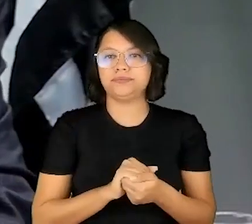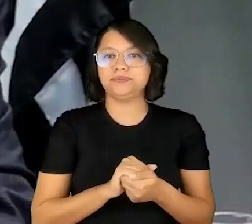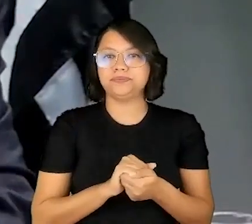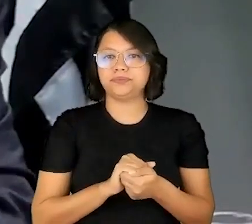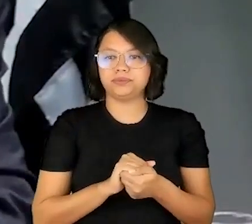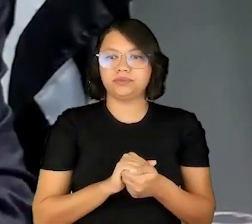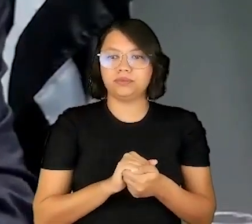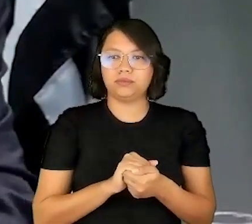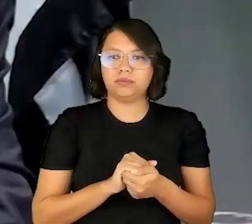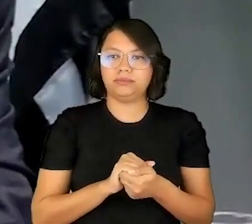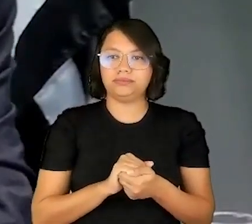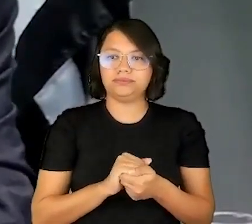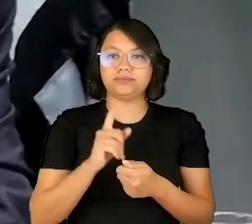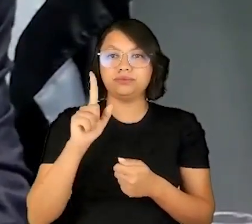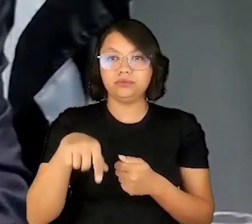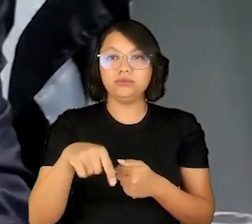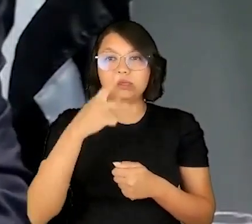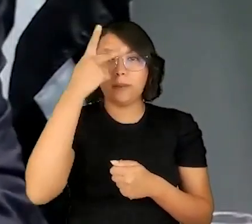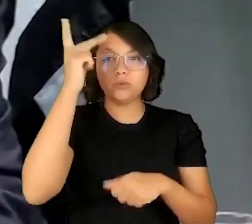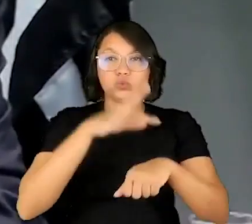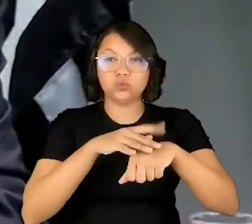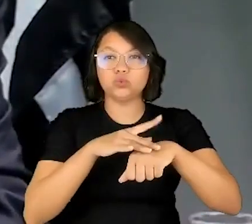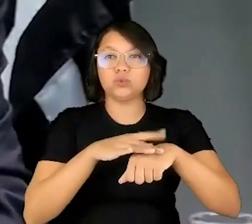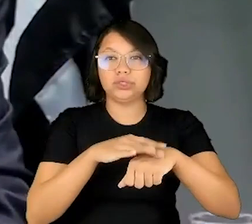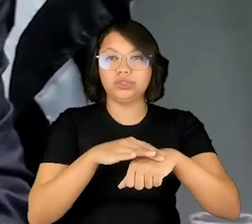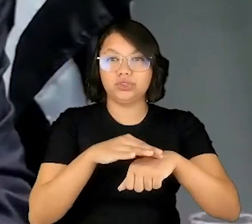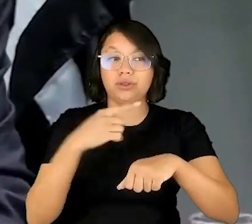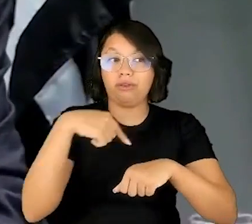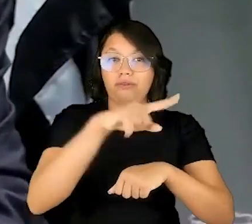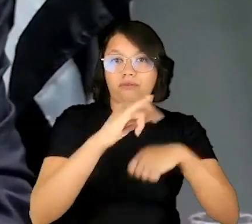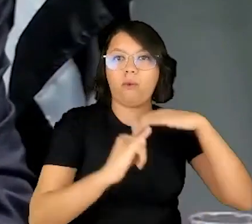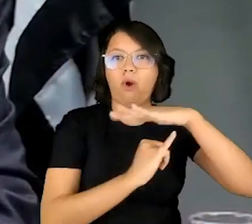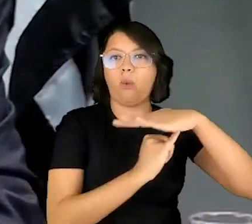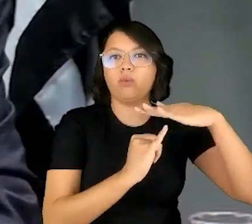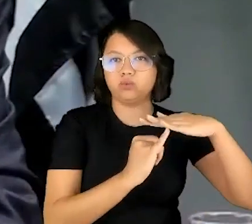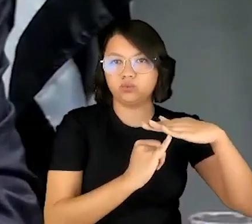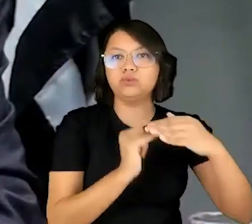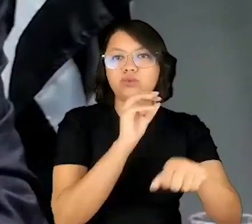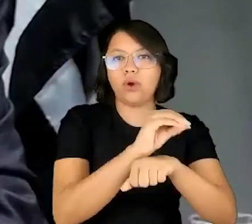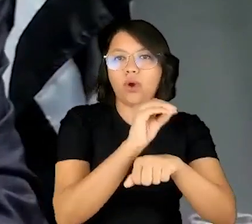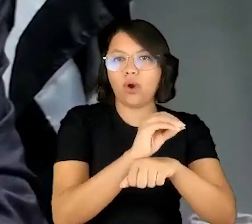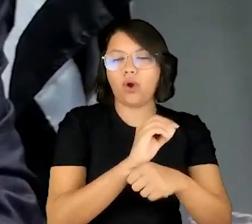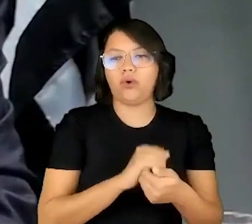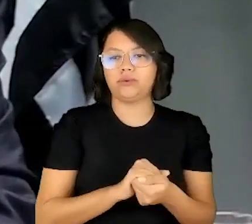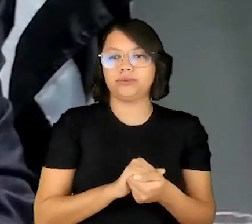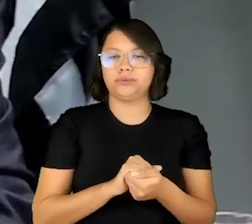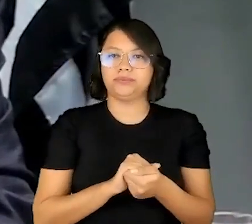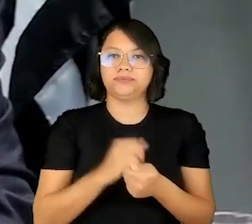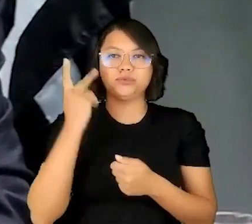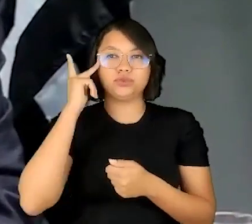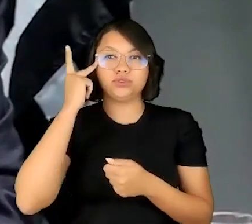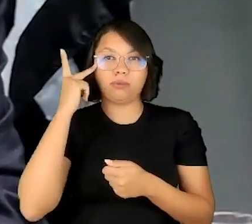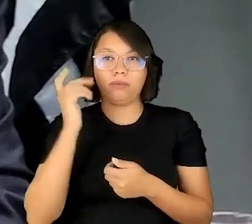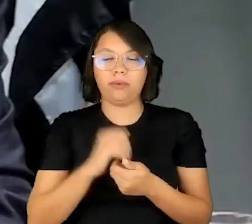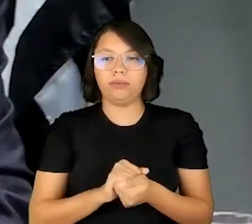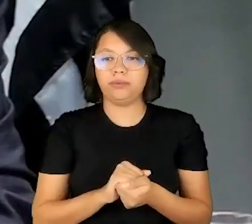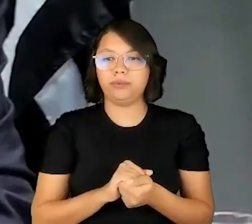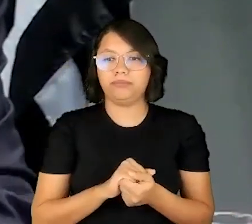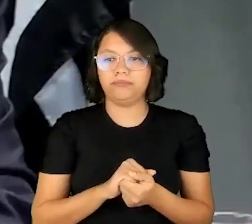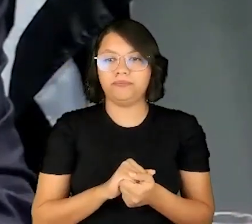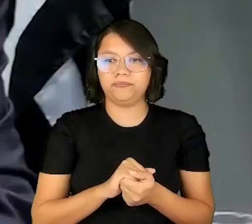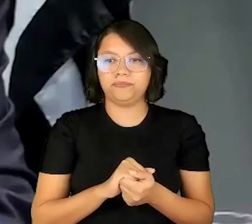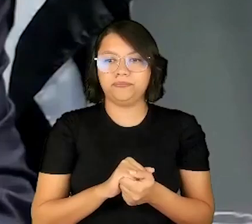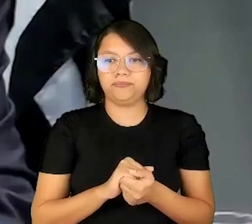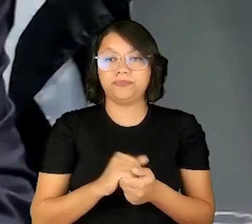os pacientes que acorrem, imagino, ao Instituto do Câncer de São Paulo.